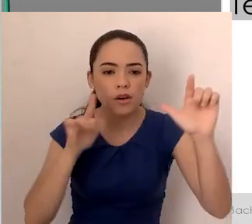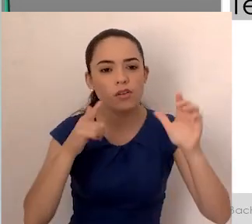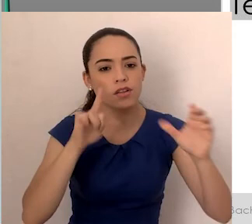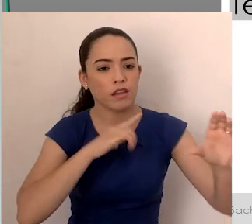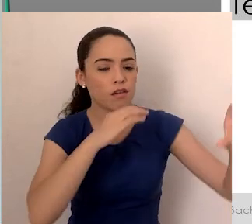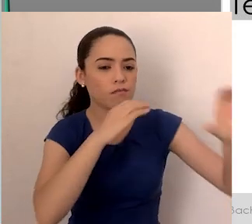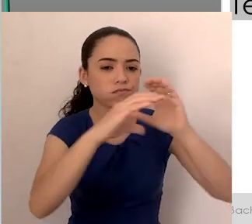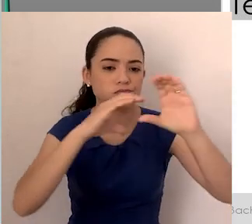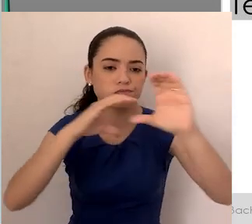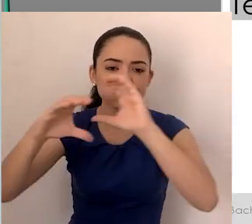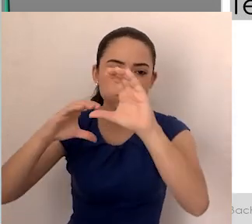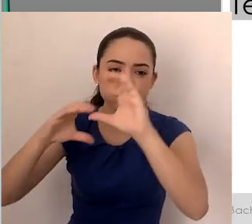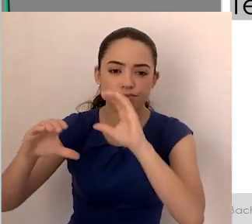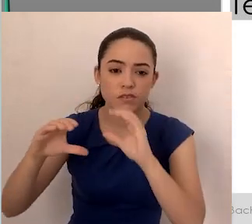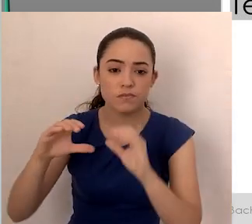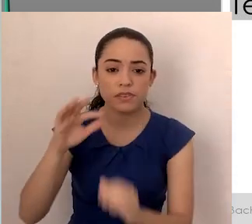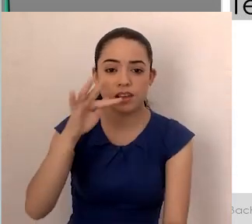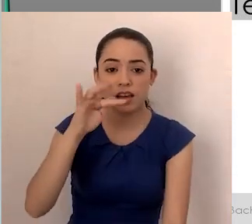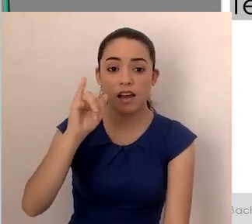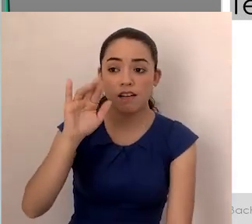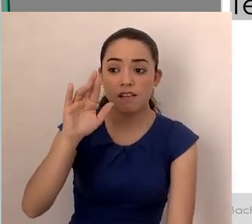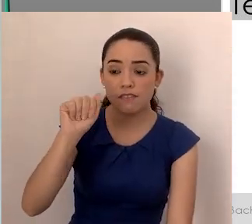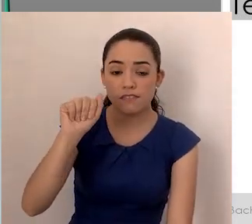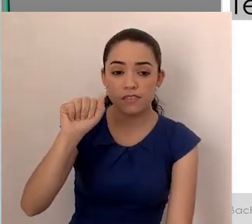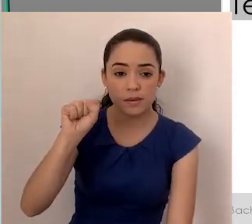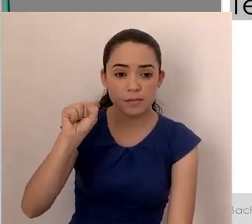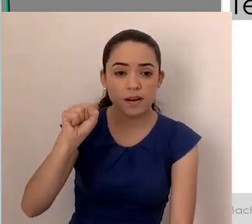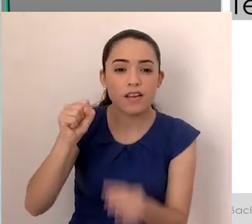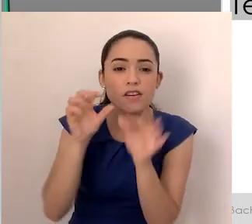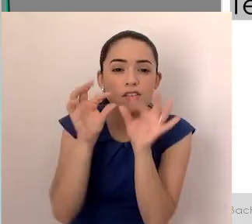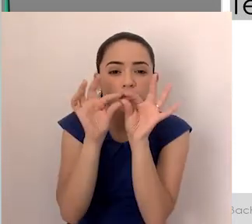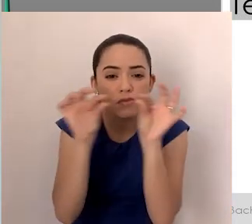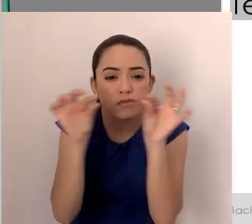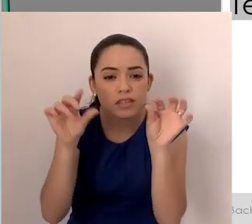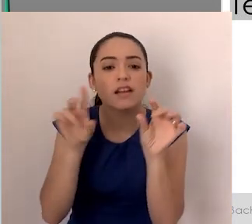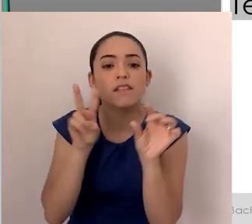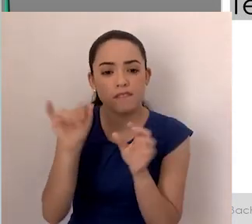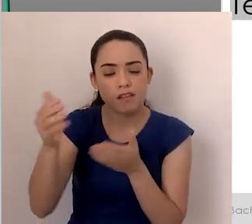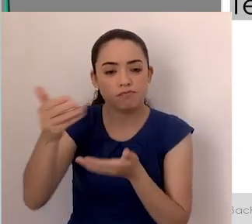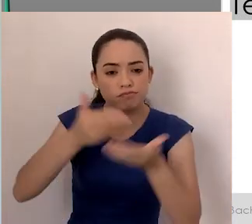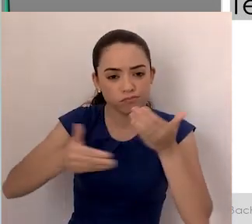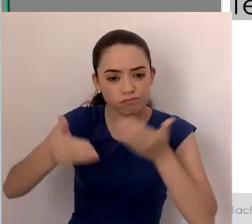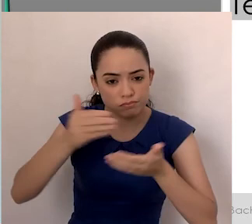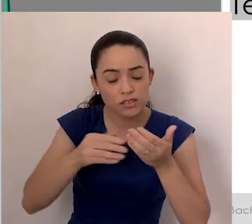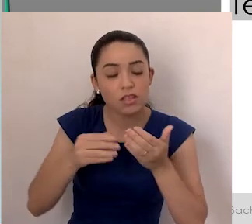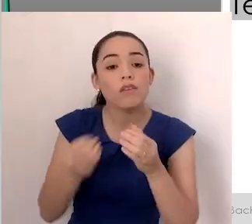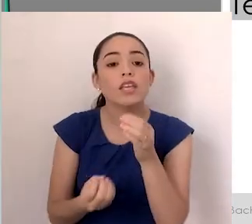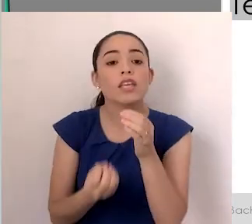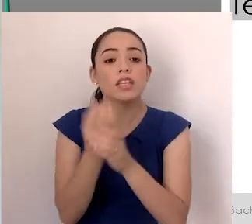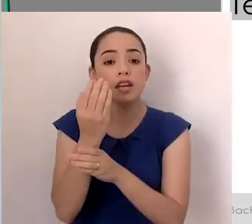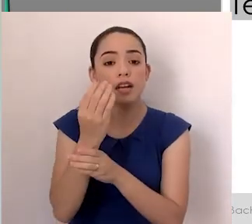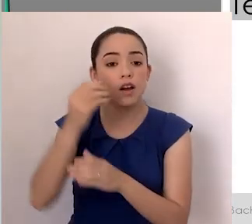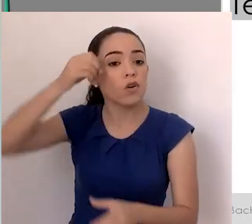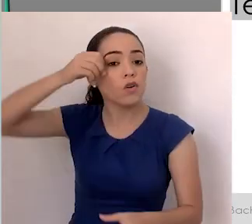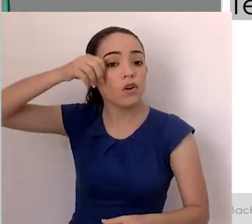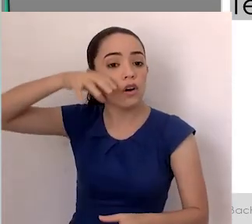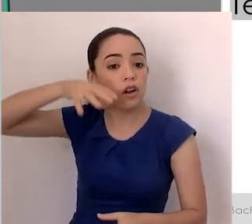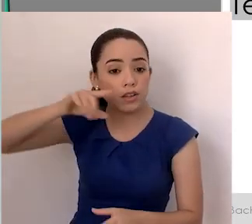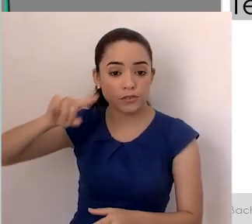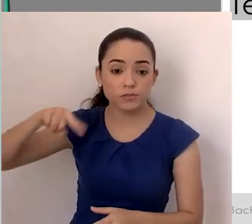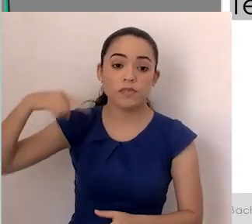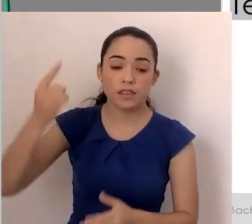para a comunicação com outras células. As fibrilas finas irão arranjar-se entre si, formando fibras